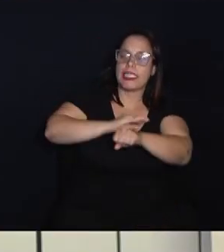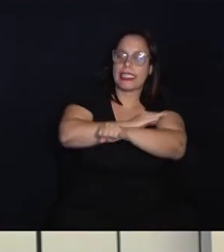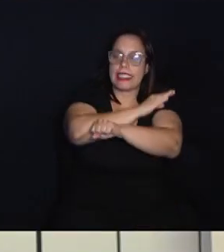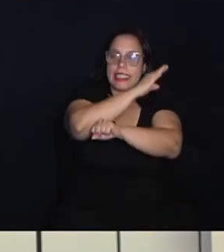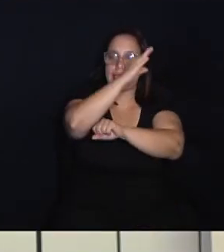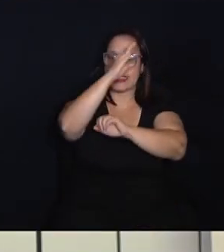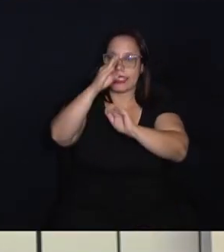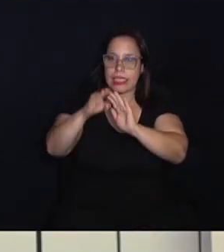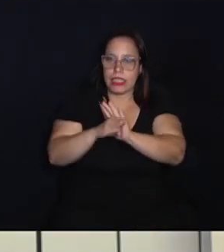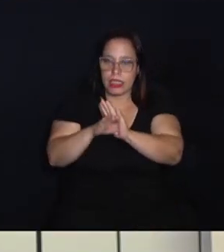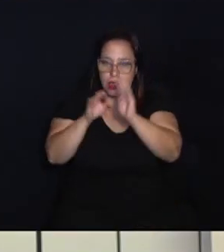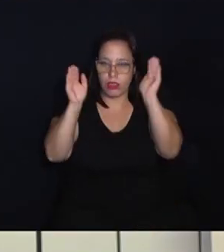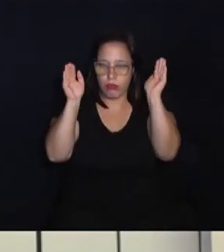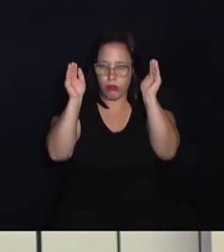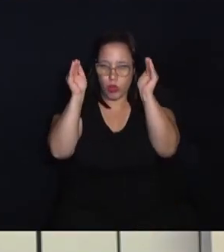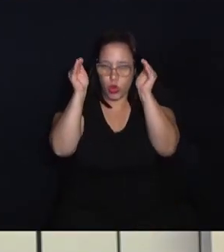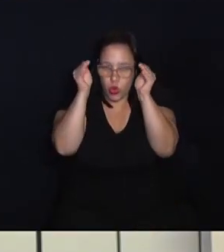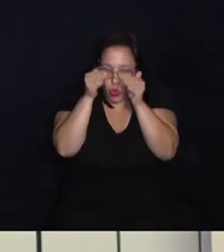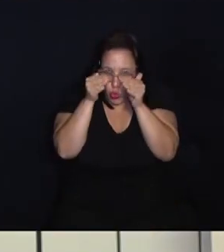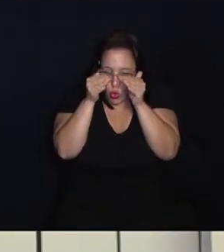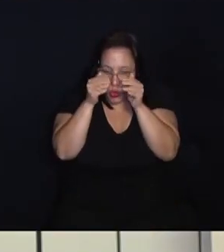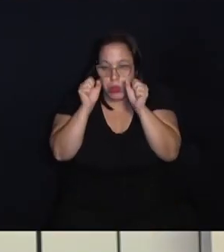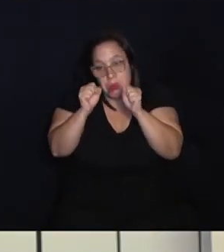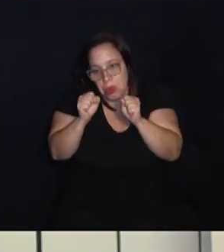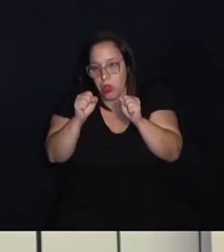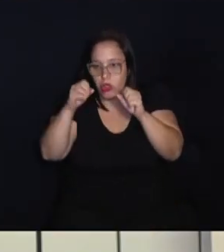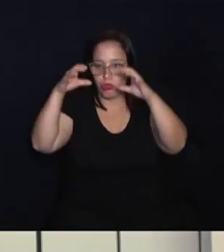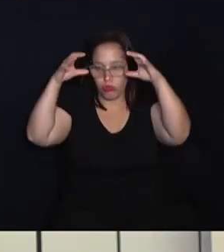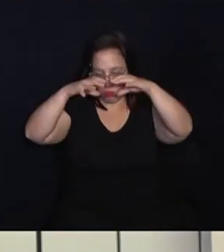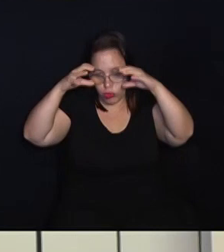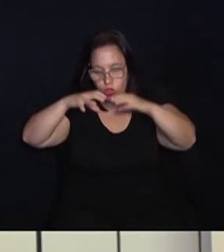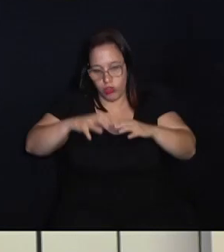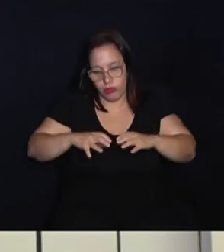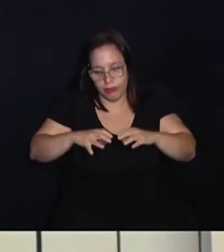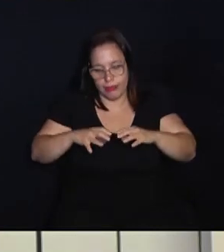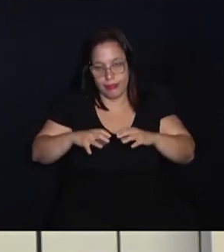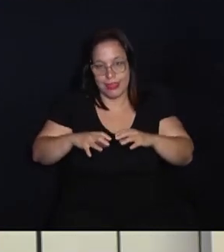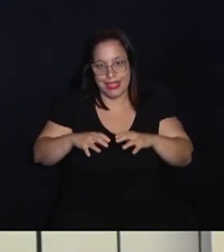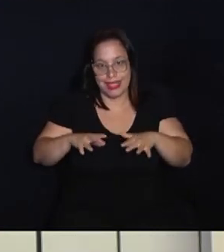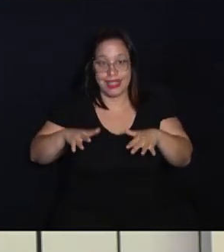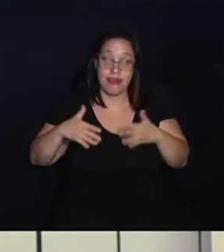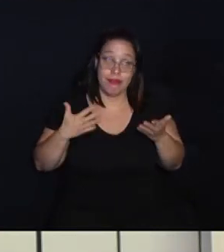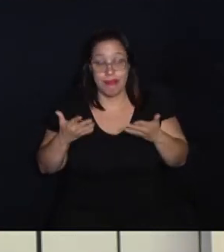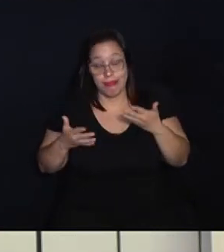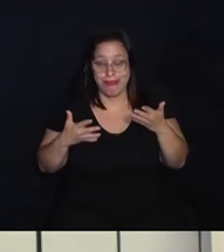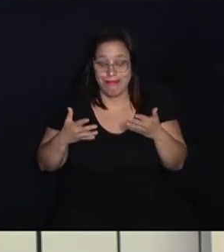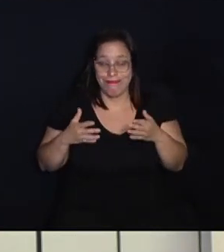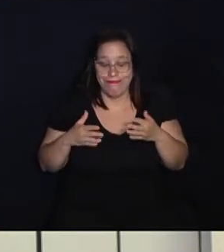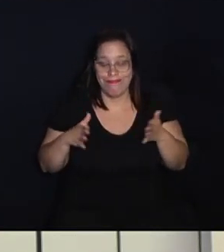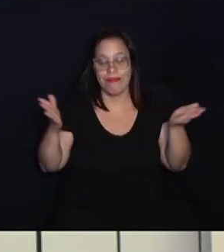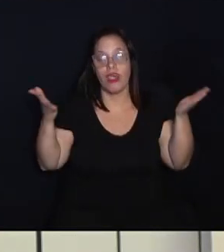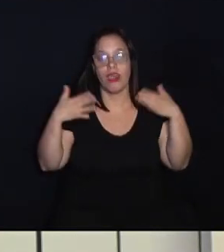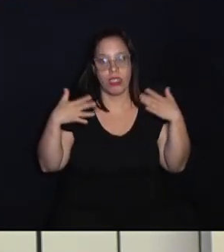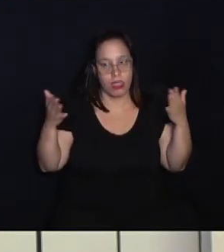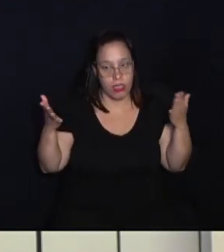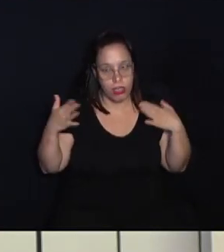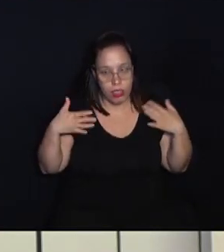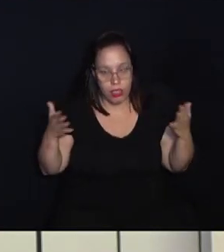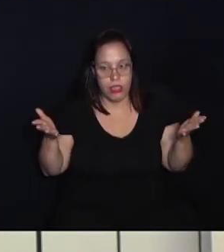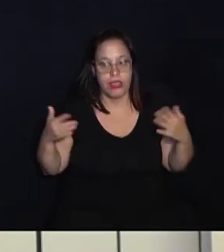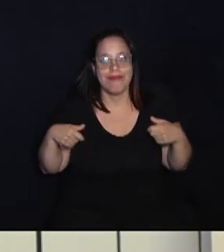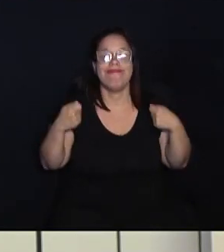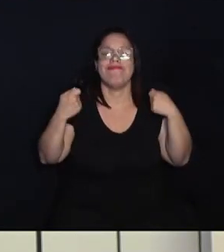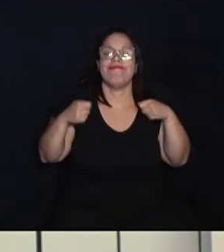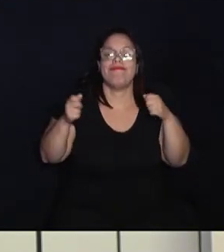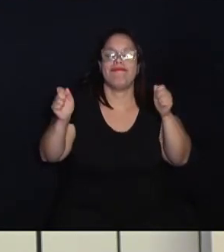tarde a nebulosidade aumenta e pode chover na cidade, aquele clima típico de verão. Nesta época é preciso